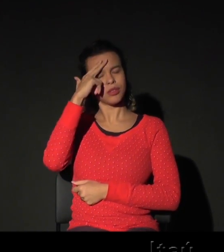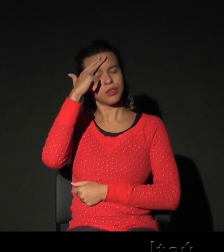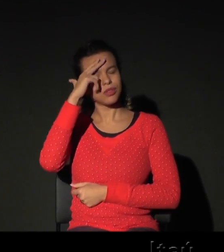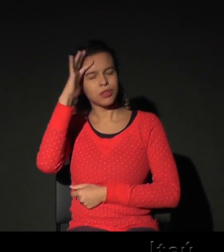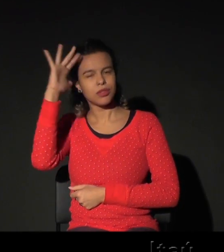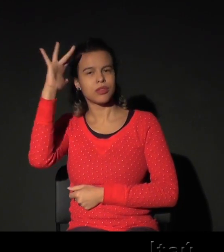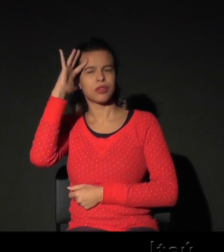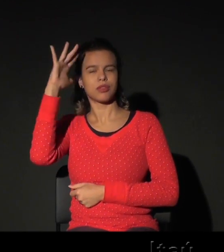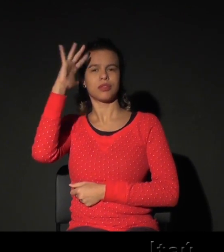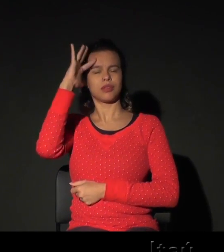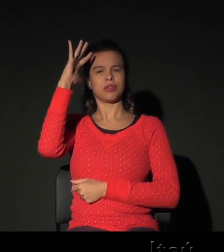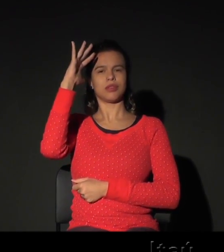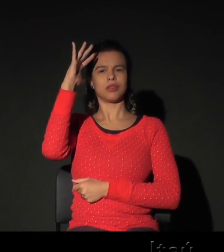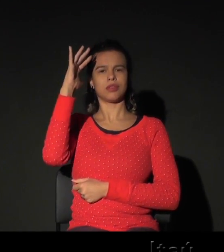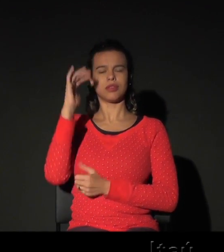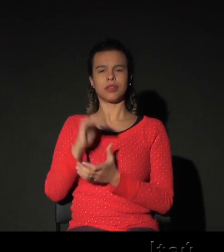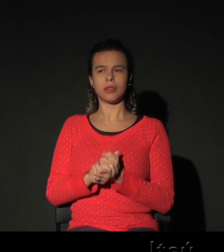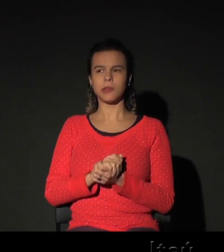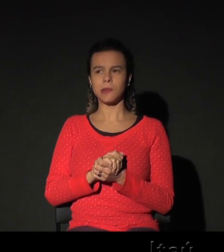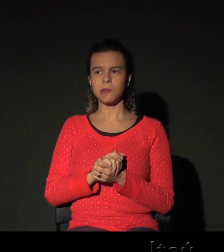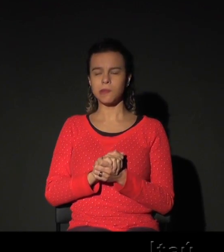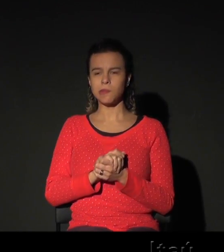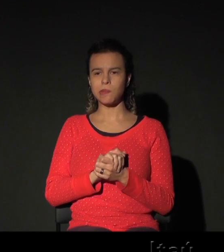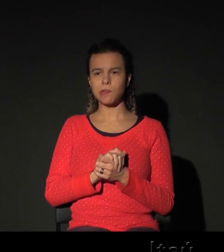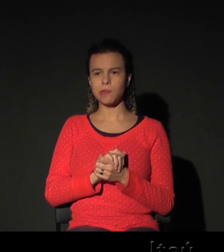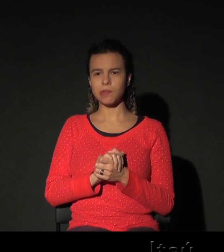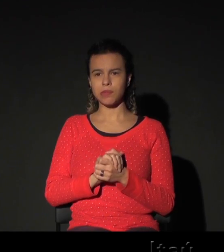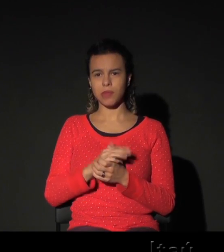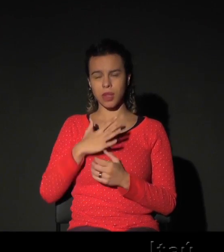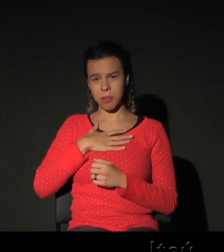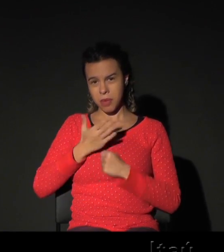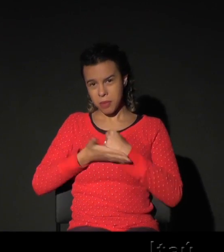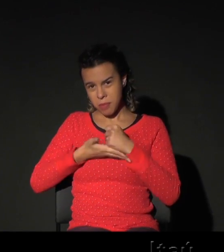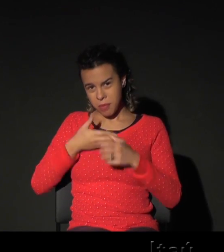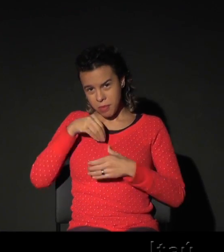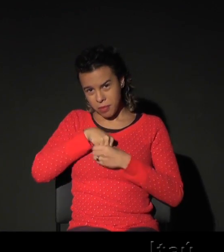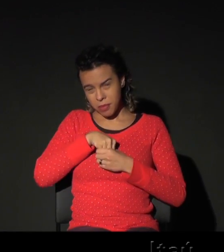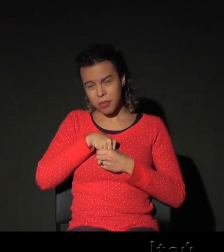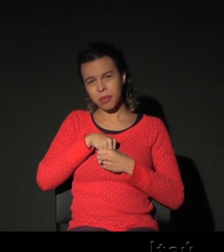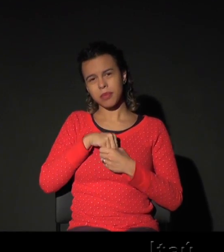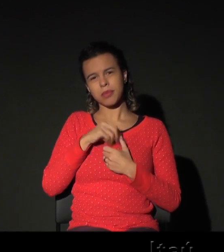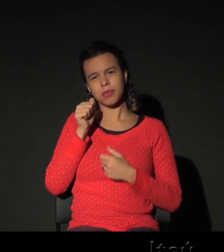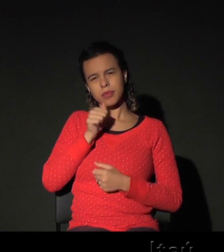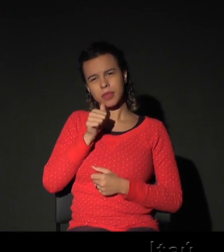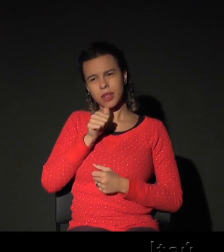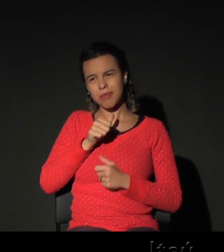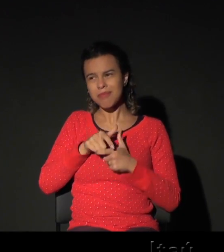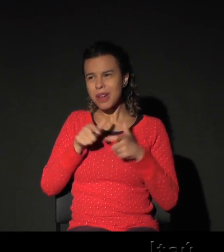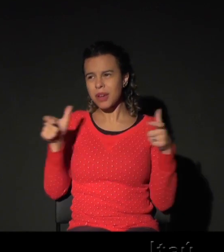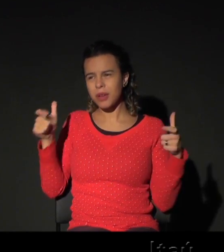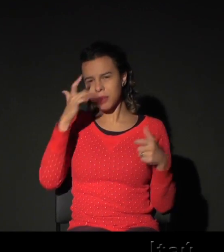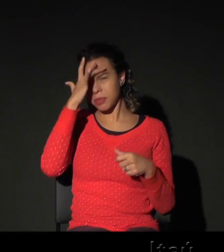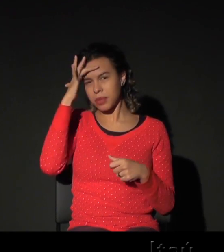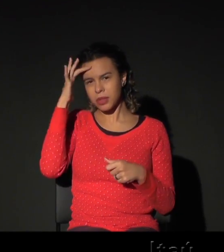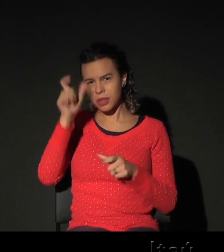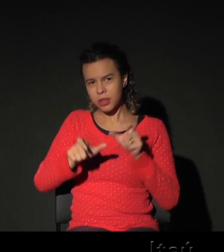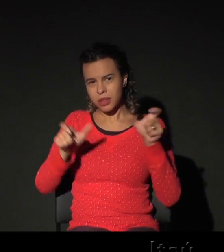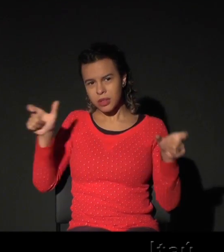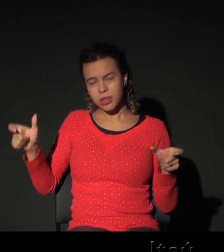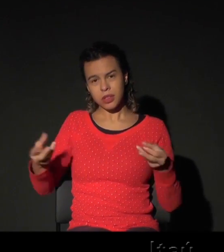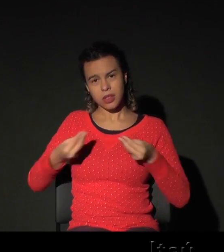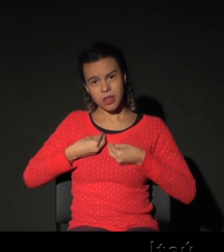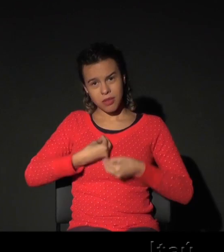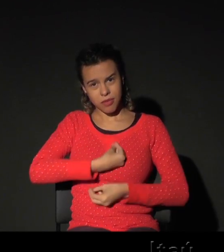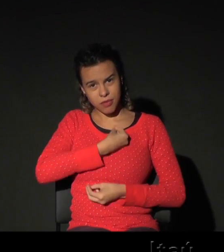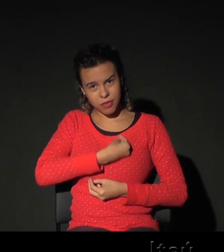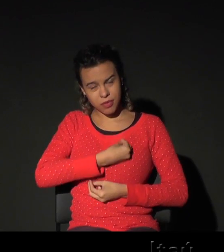sonhar é a a a a essência maior do ser humano que que me